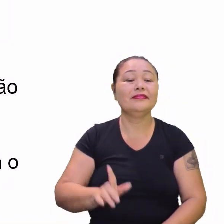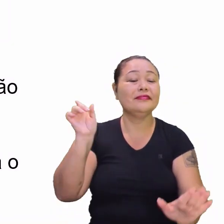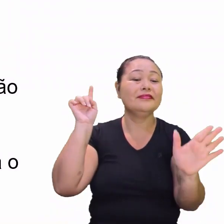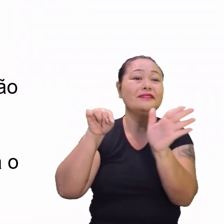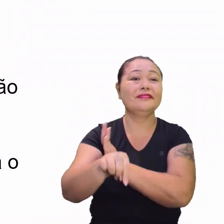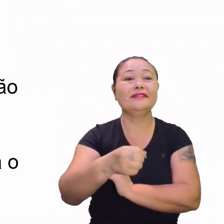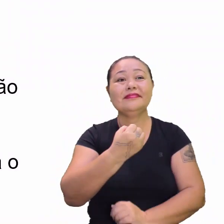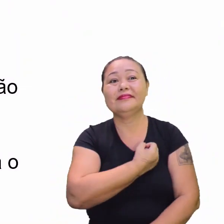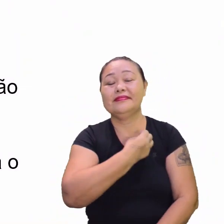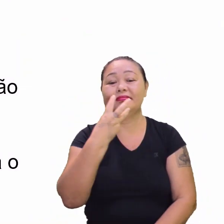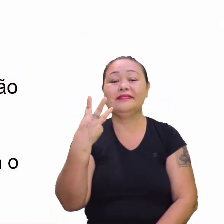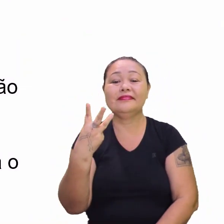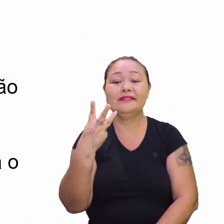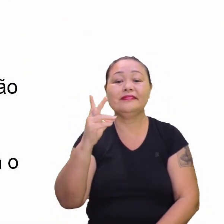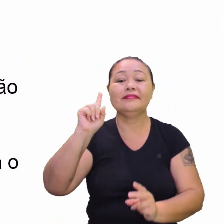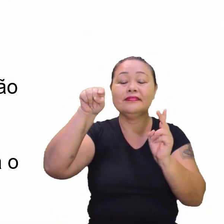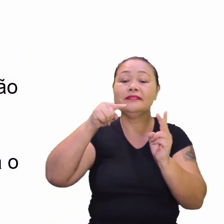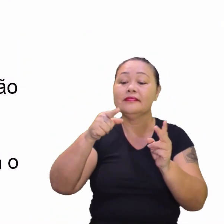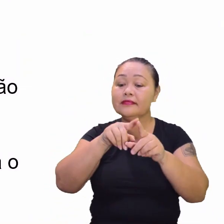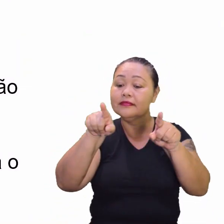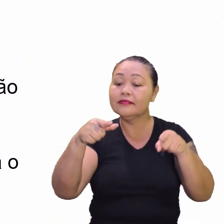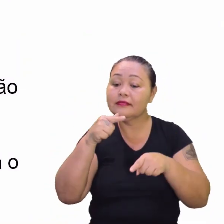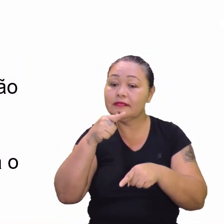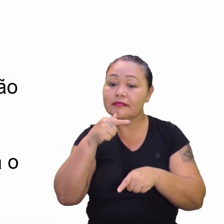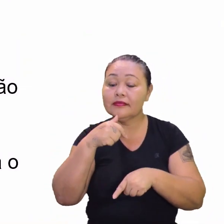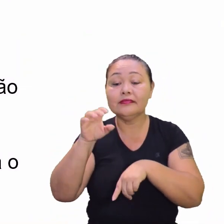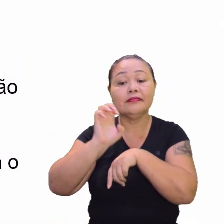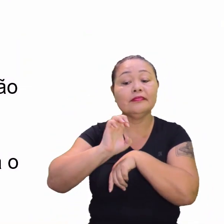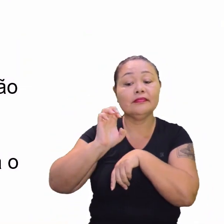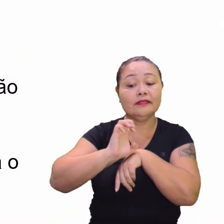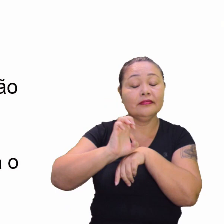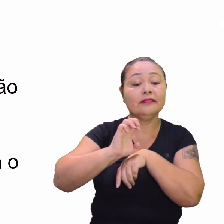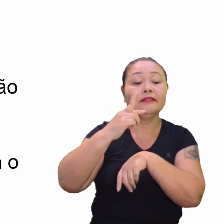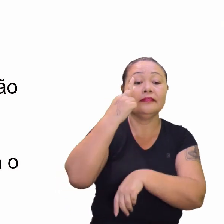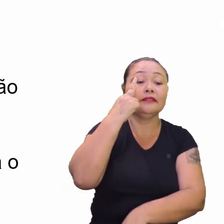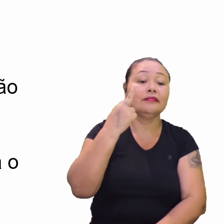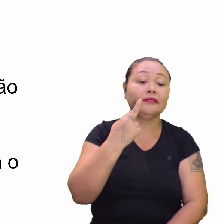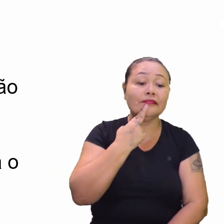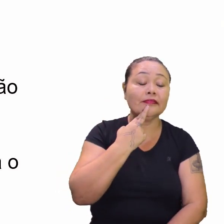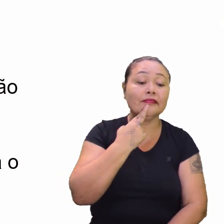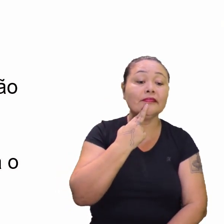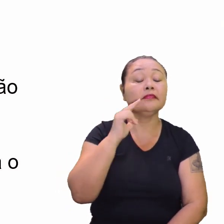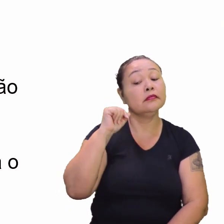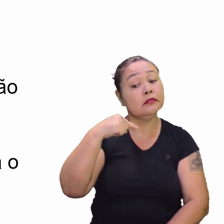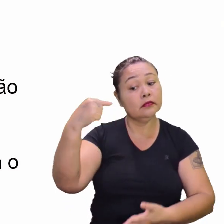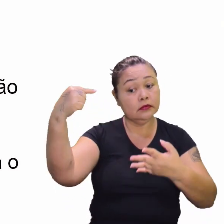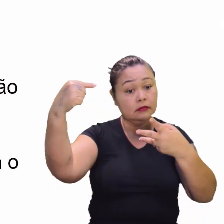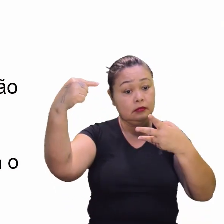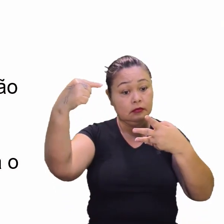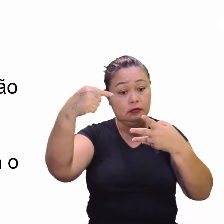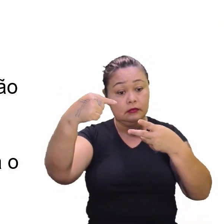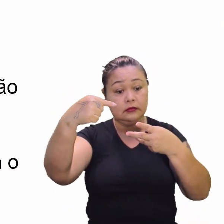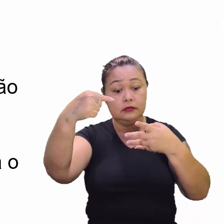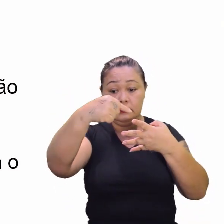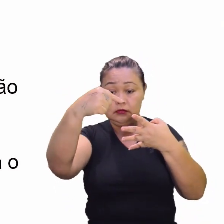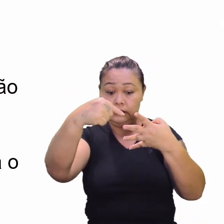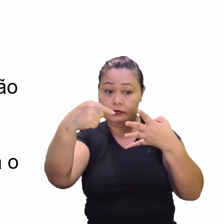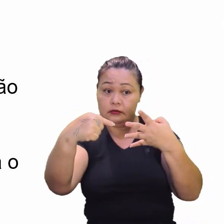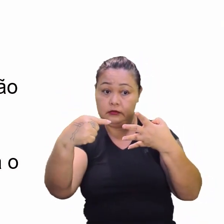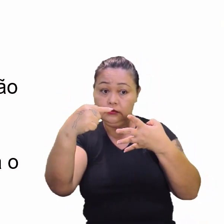questão 3. Sobre a hidrografia de Rondônia, pode-se afirmar